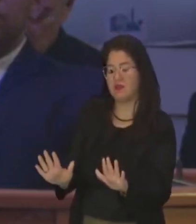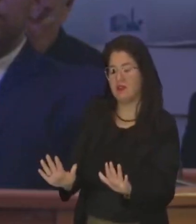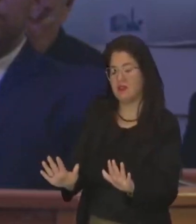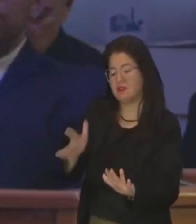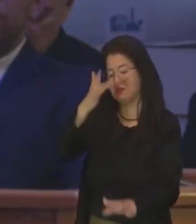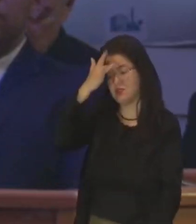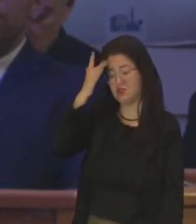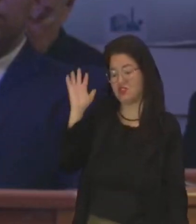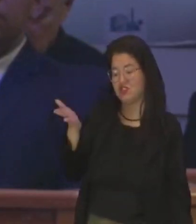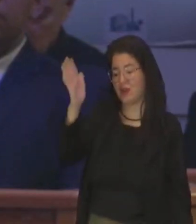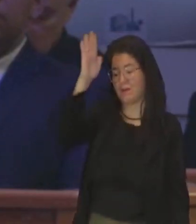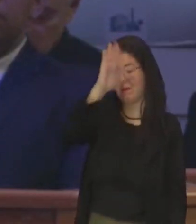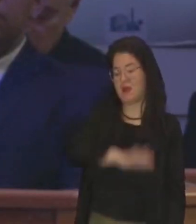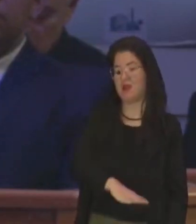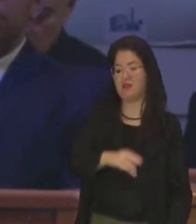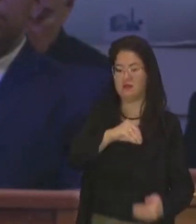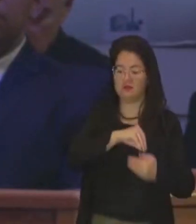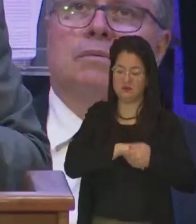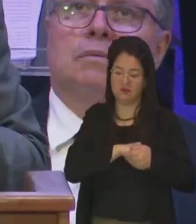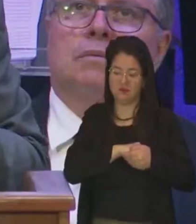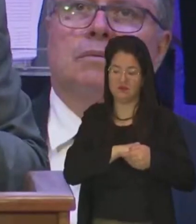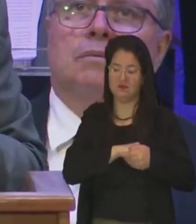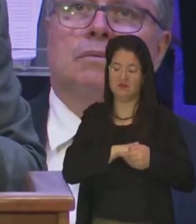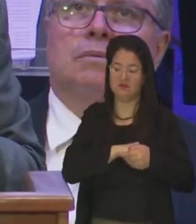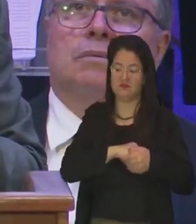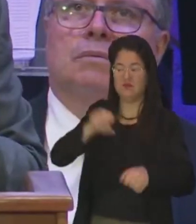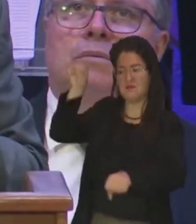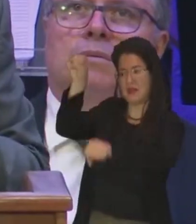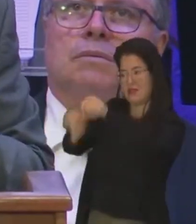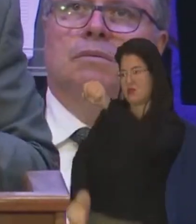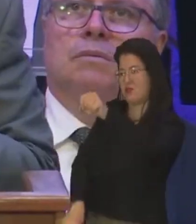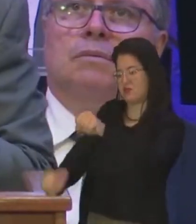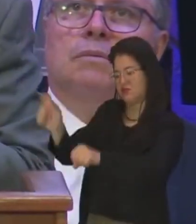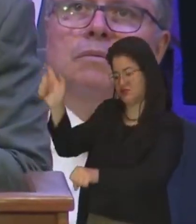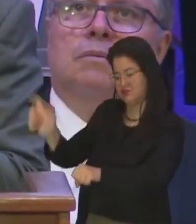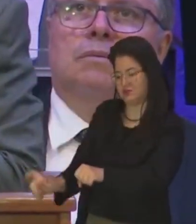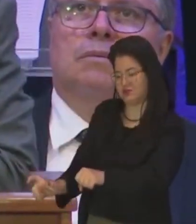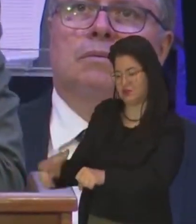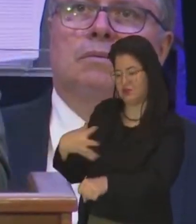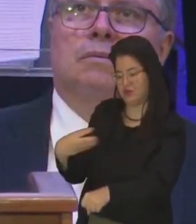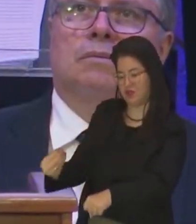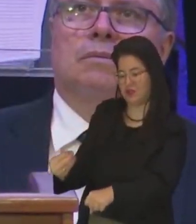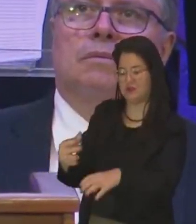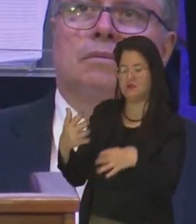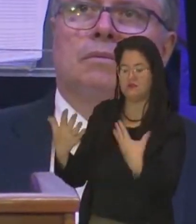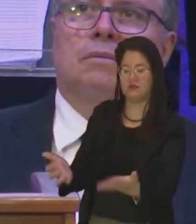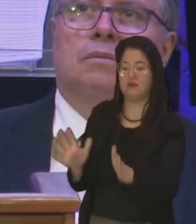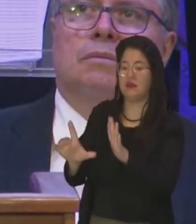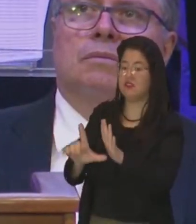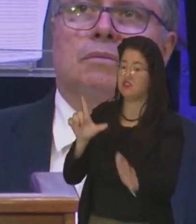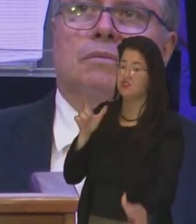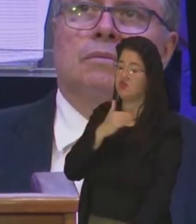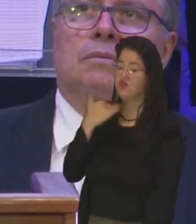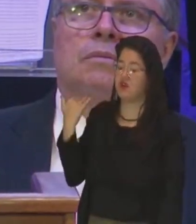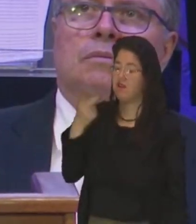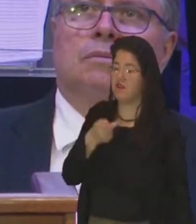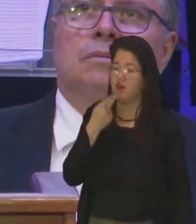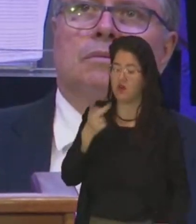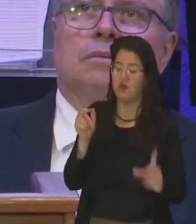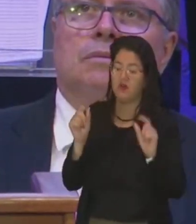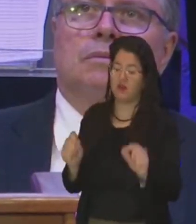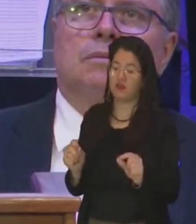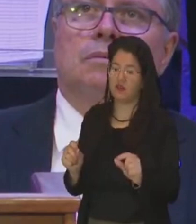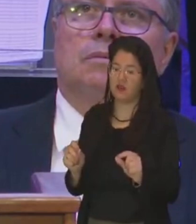eram más, até mesmo o mataram. Mas antes de morrer, ele disse uma coisa, ele falou assim: